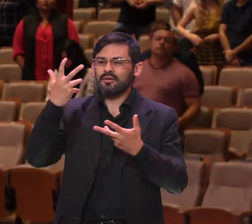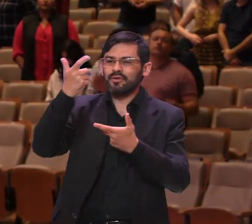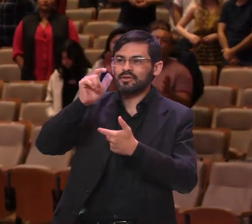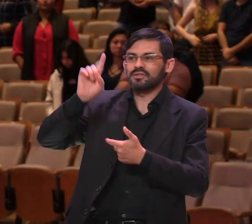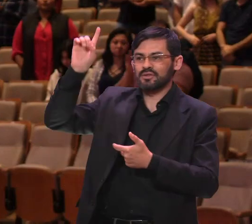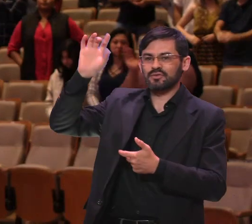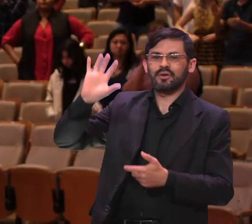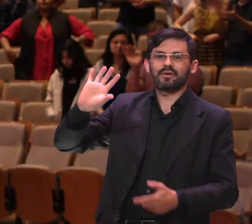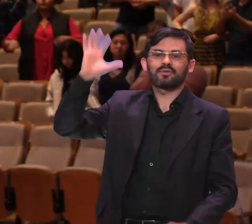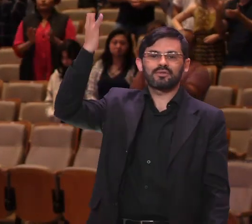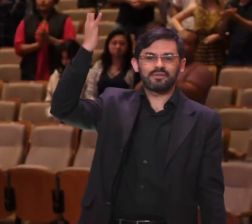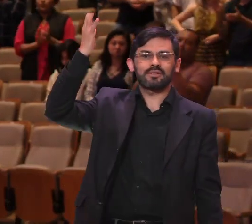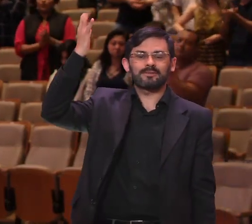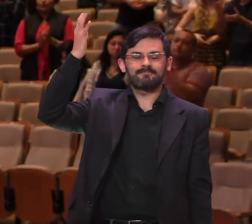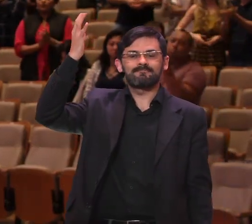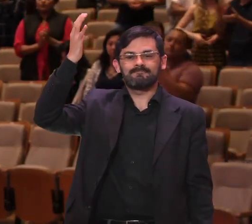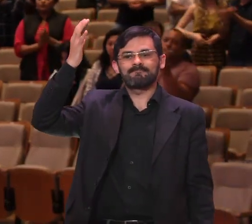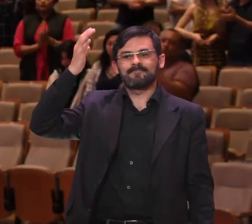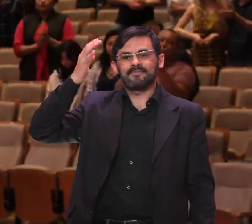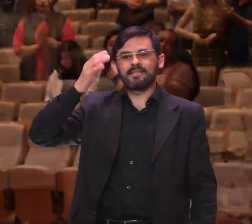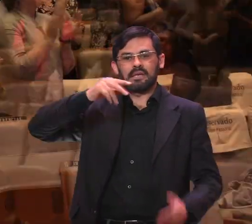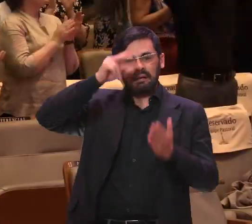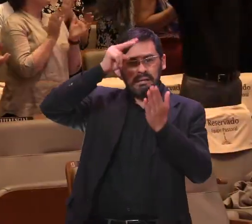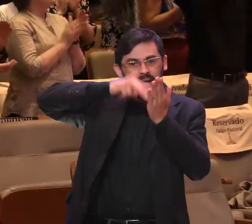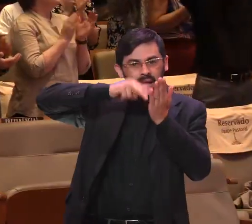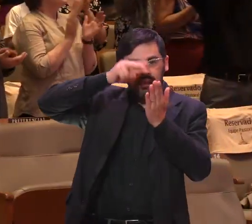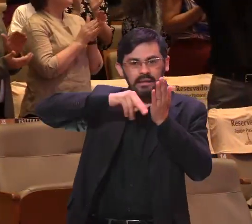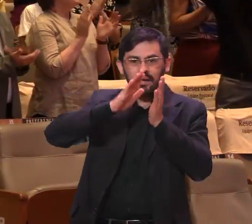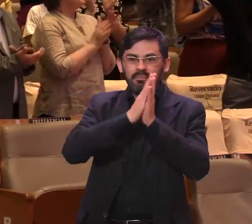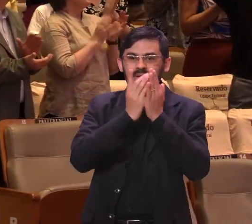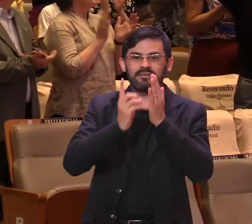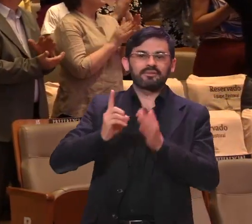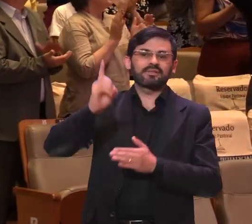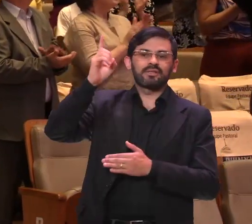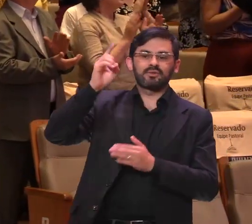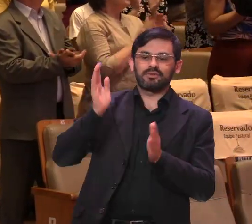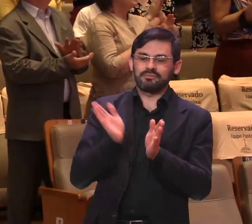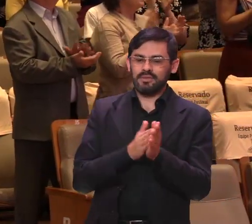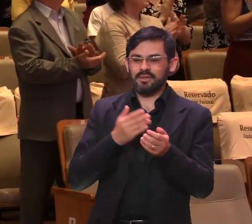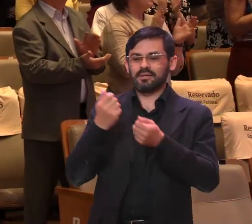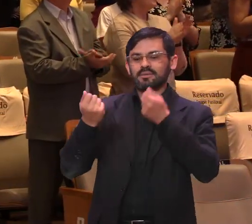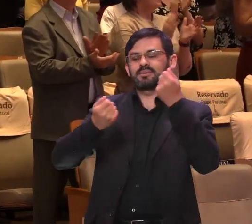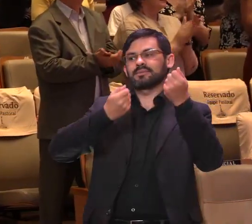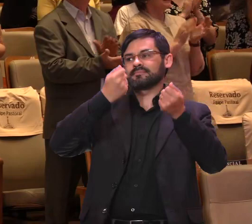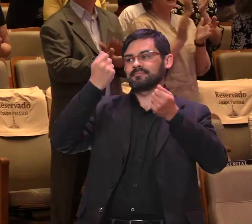Deus vão acontecer. Leia a Bíblia. Aleluia.